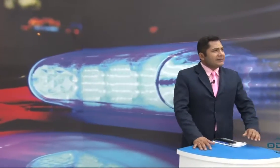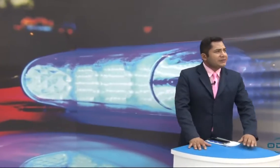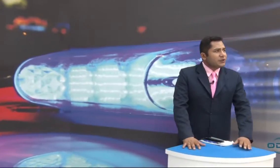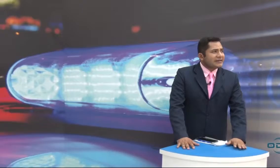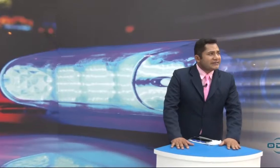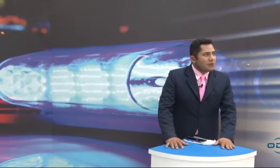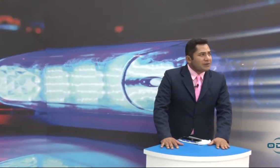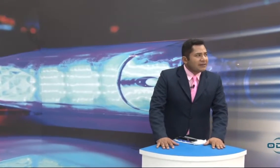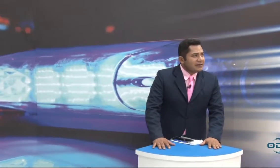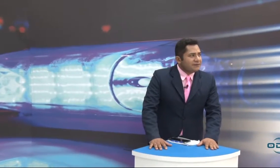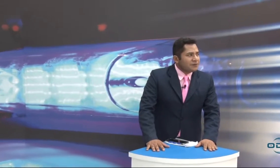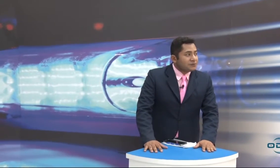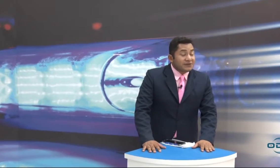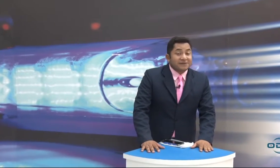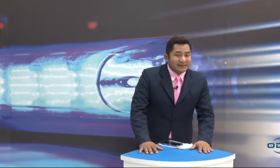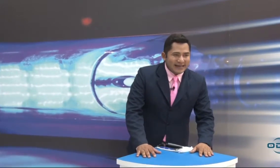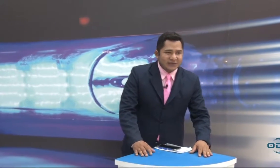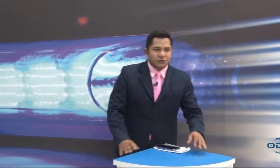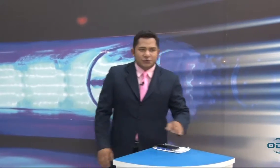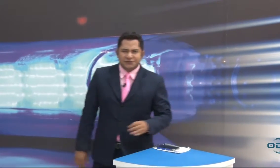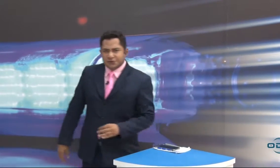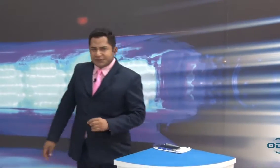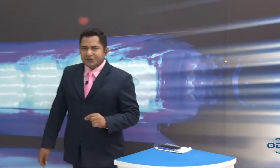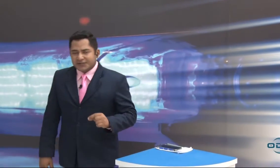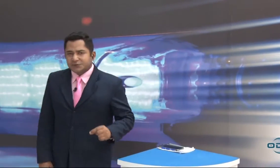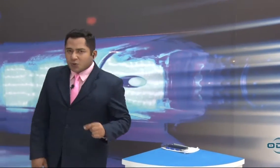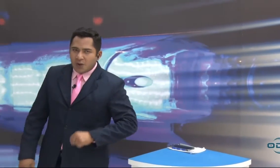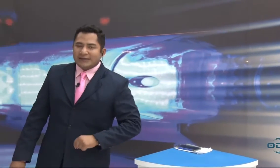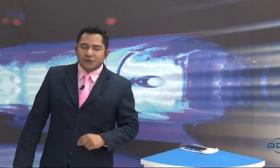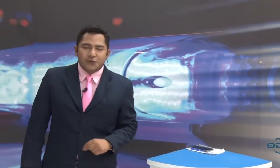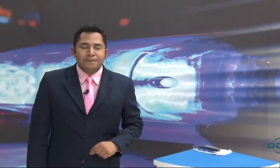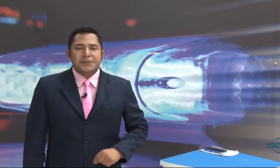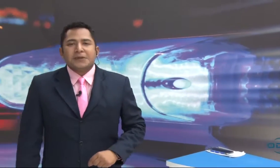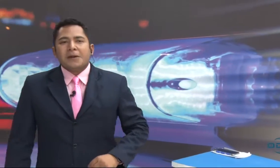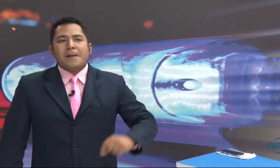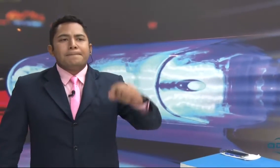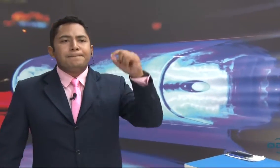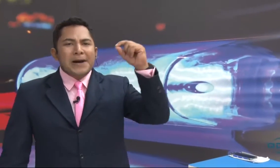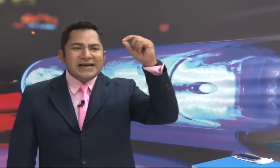aqui agradecer de coração. Ontem foi um dia fantástico. Nós estreamos o quadro